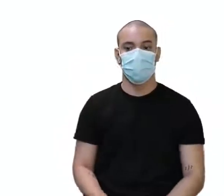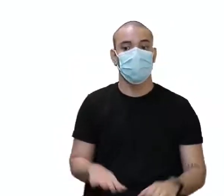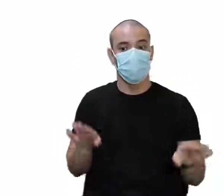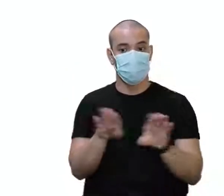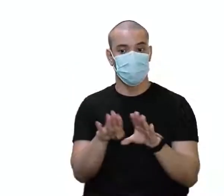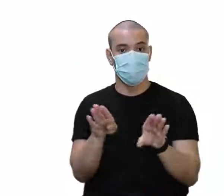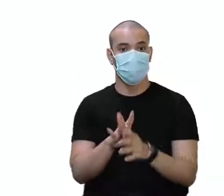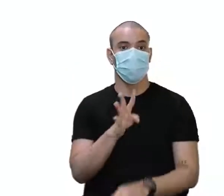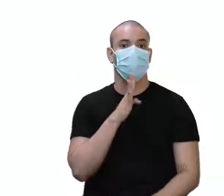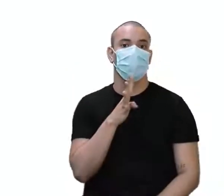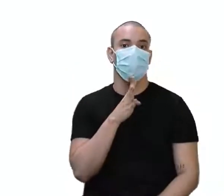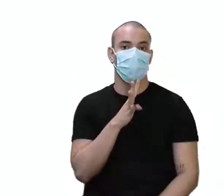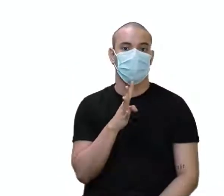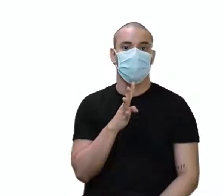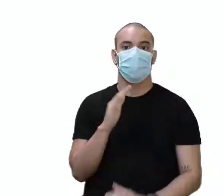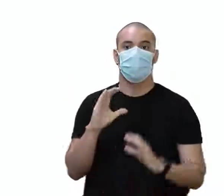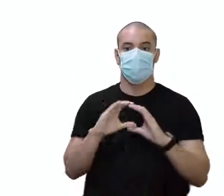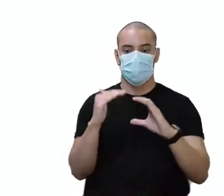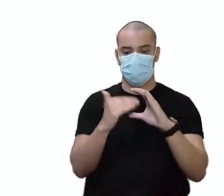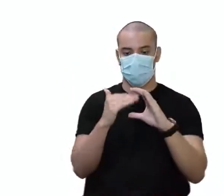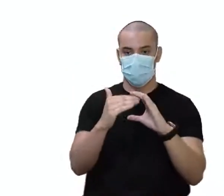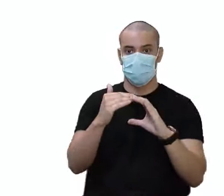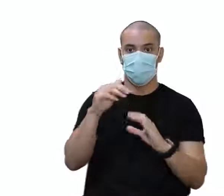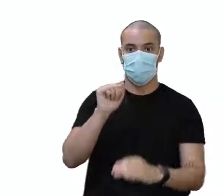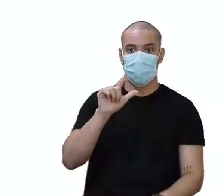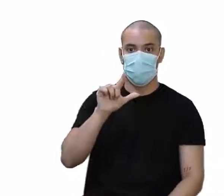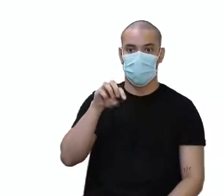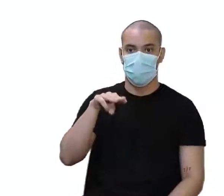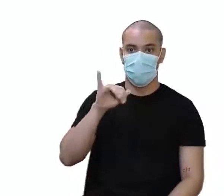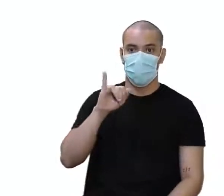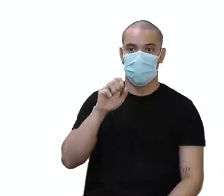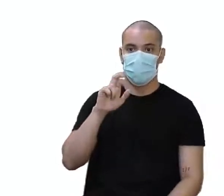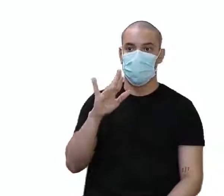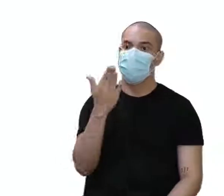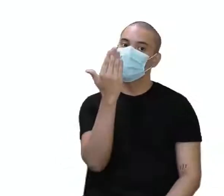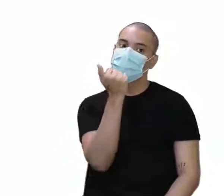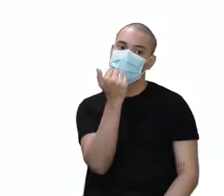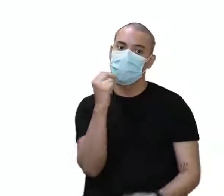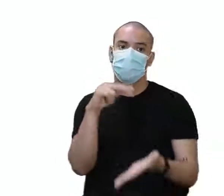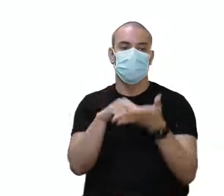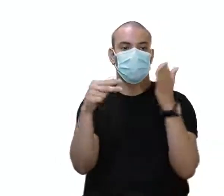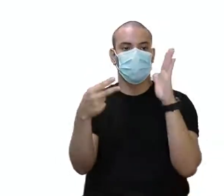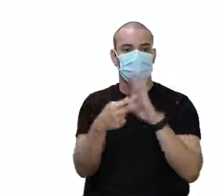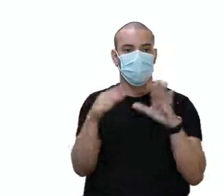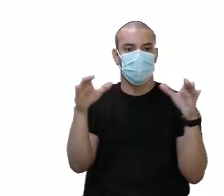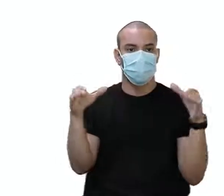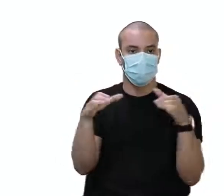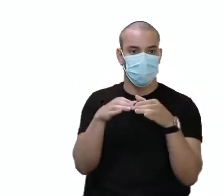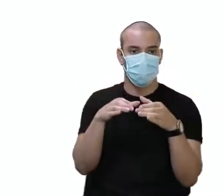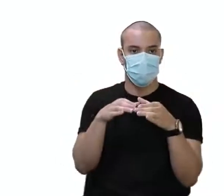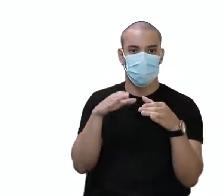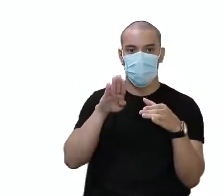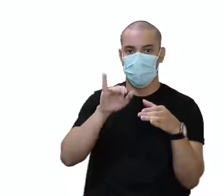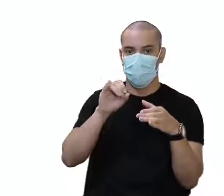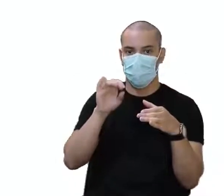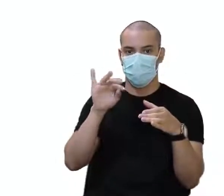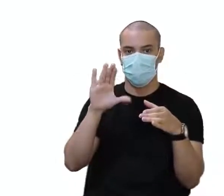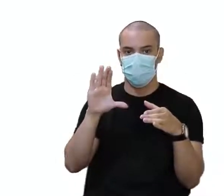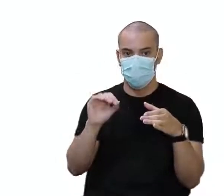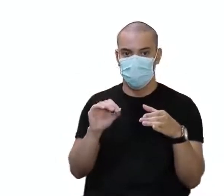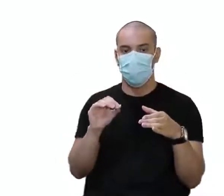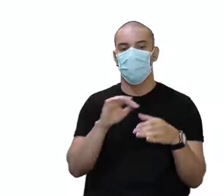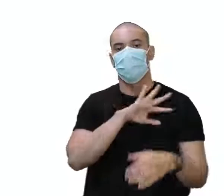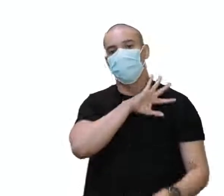Também conhecido por nível alimentar, representa o conjunto biótico, animais